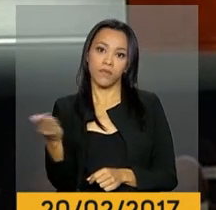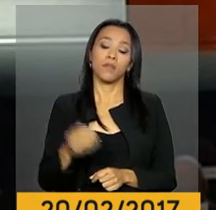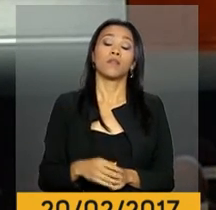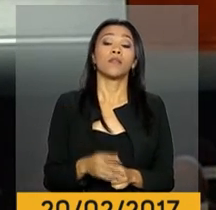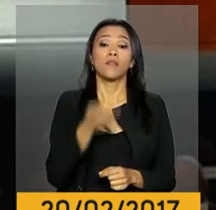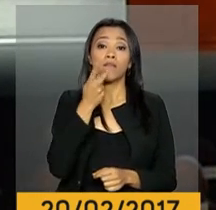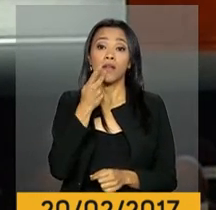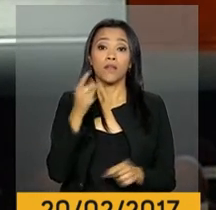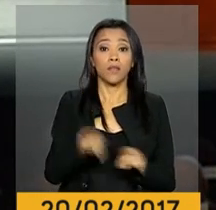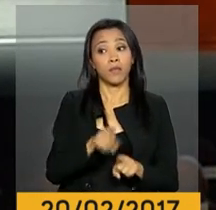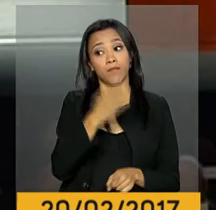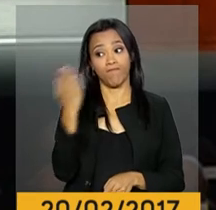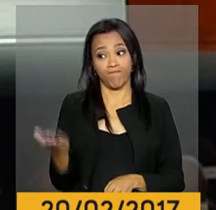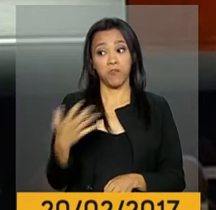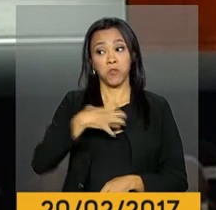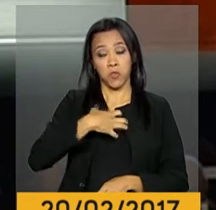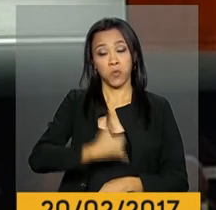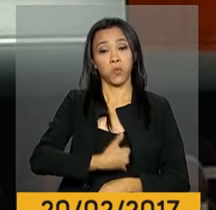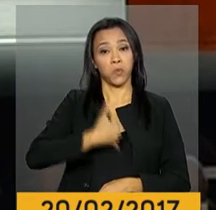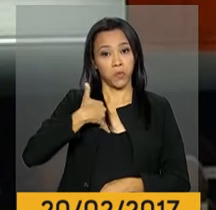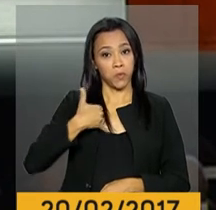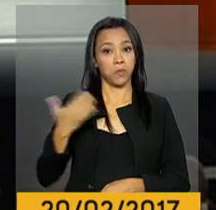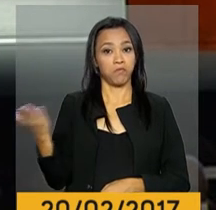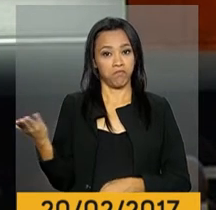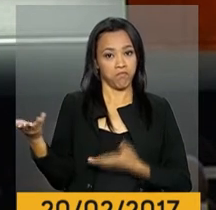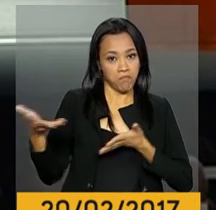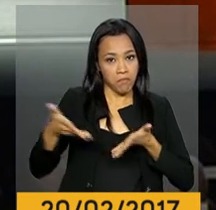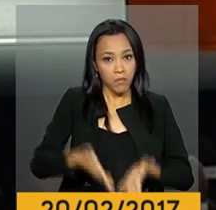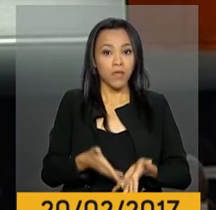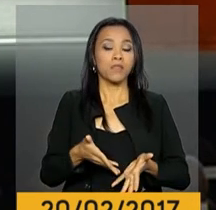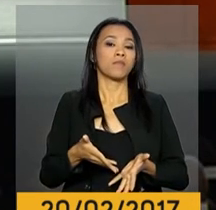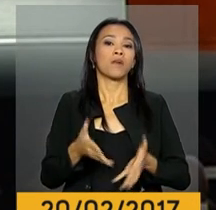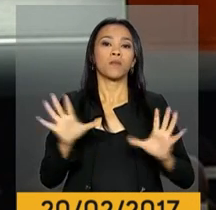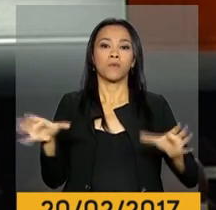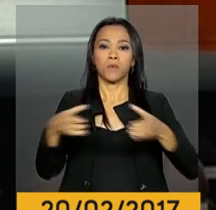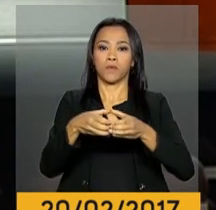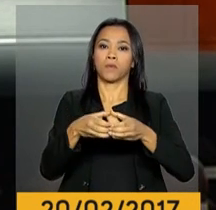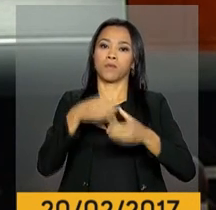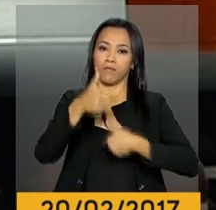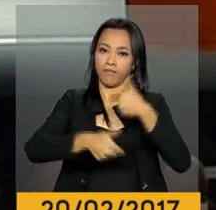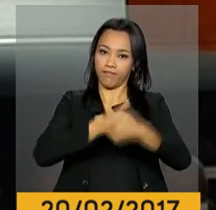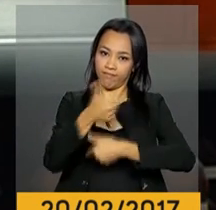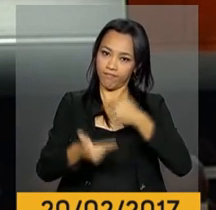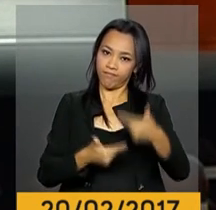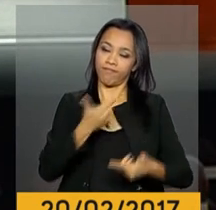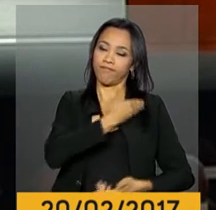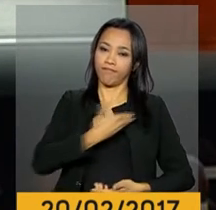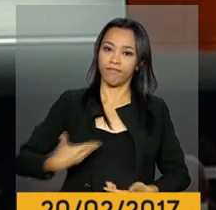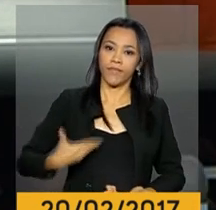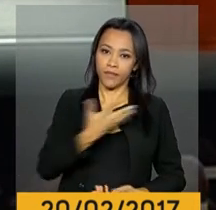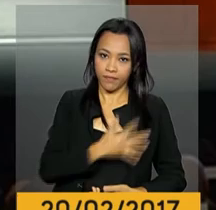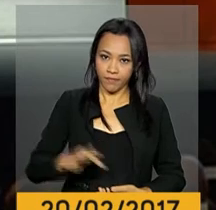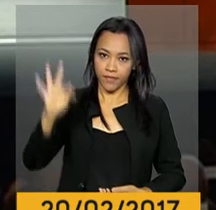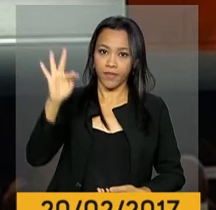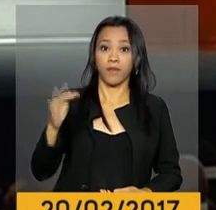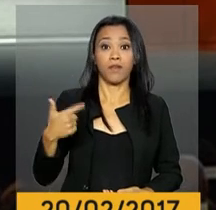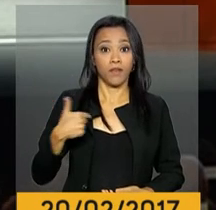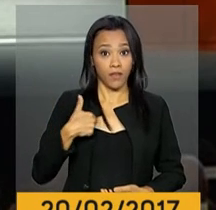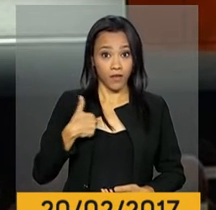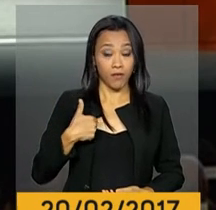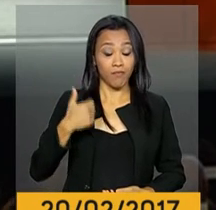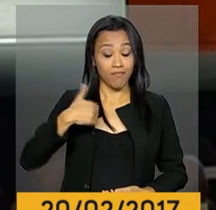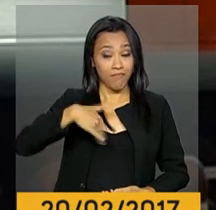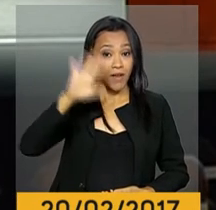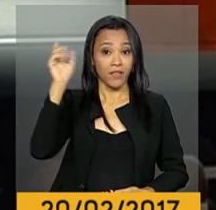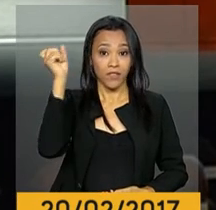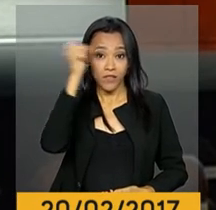dizer também, Blairo, que eu tenho muito orgulho de tê-lo na nossa equipe. É verdade que a coisa que eu mais tenho